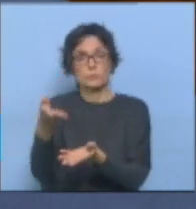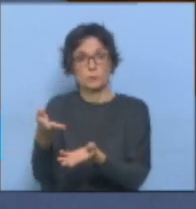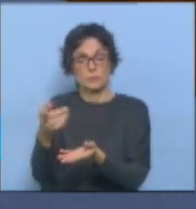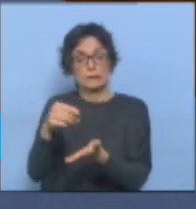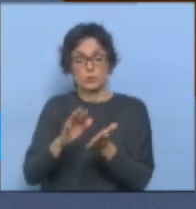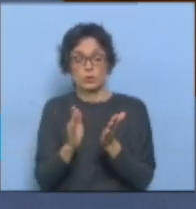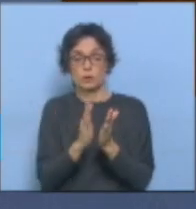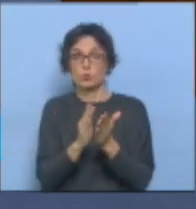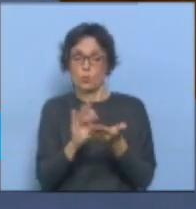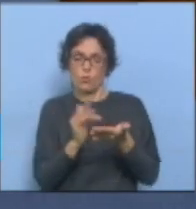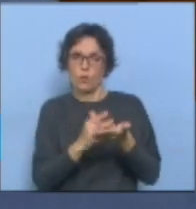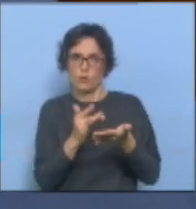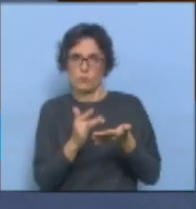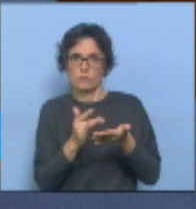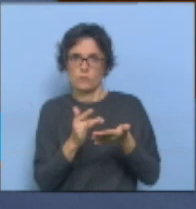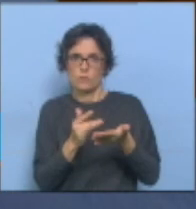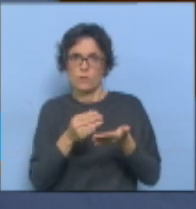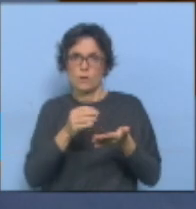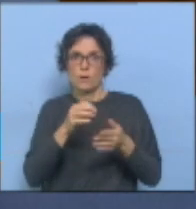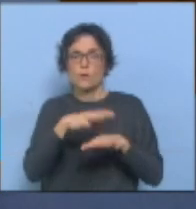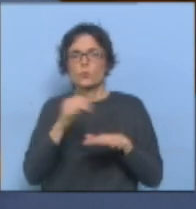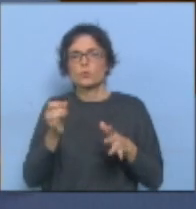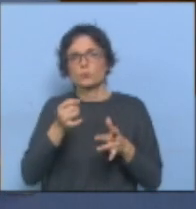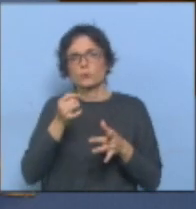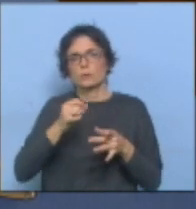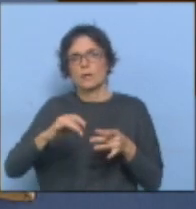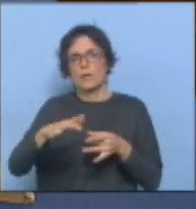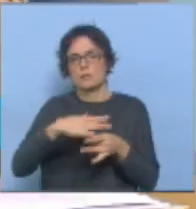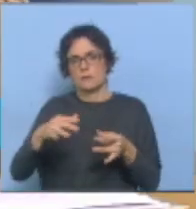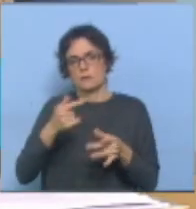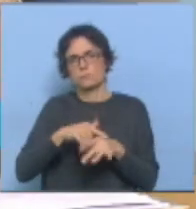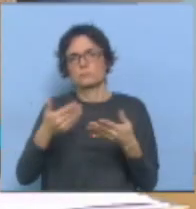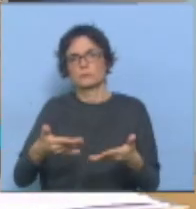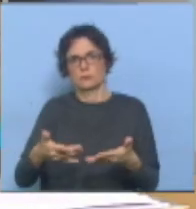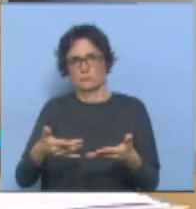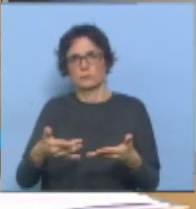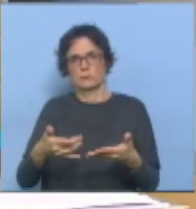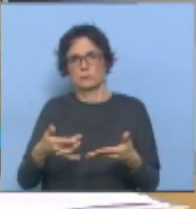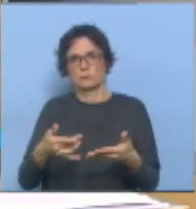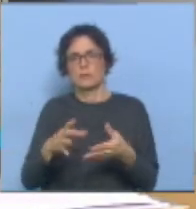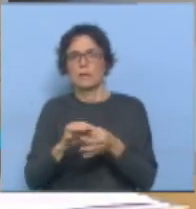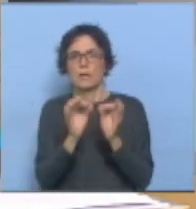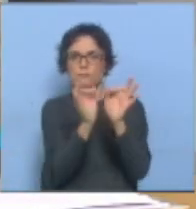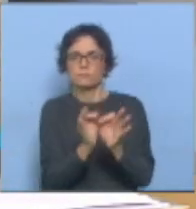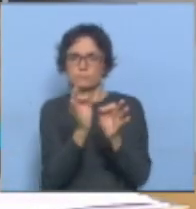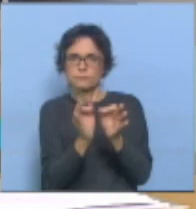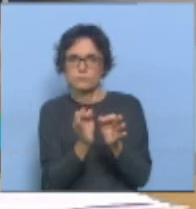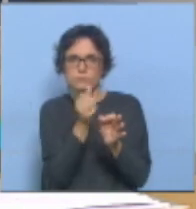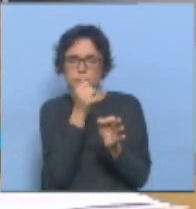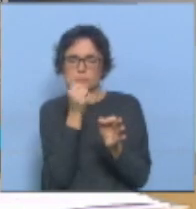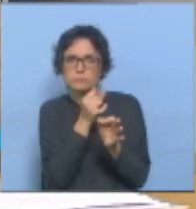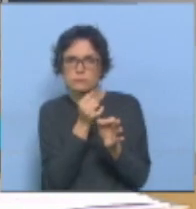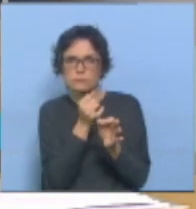um livro sobre o estado atual dos cuidados paliativos e a necessidade, para onde é que se deve caminhar e como, não